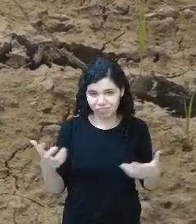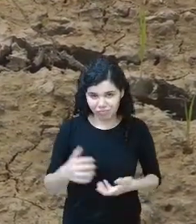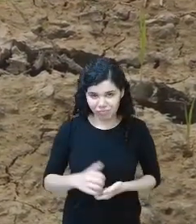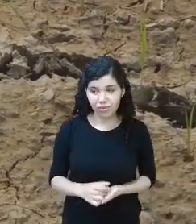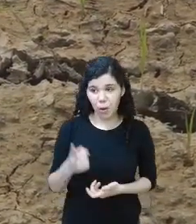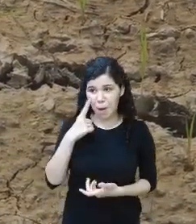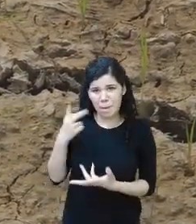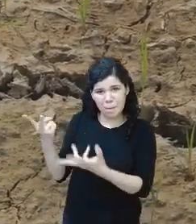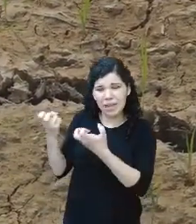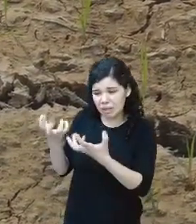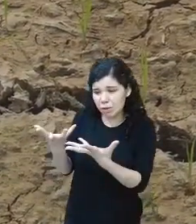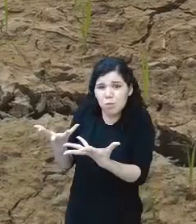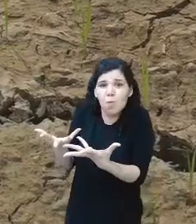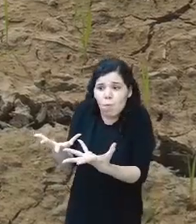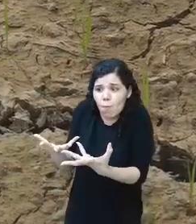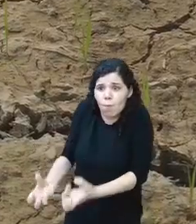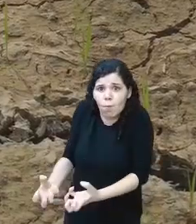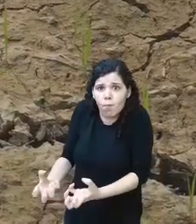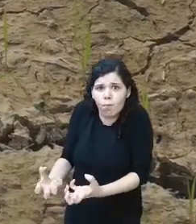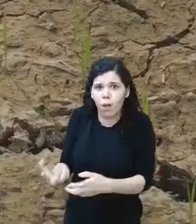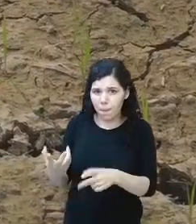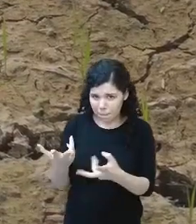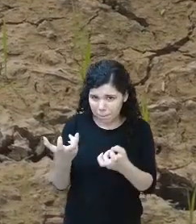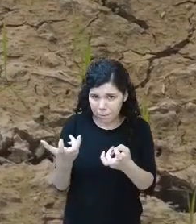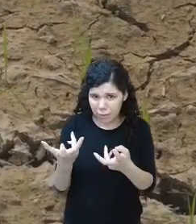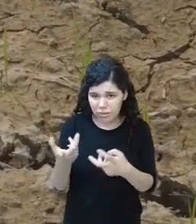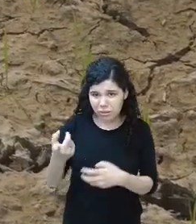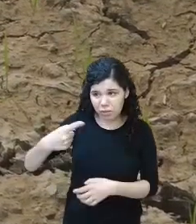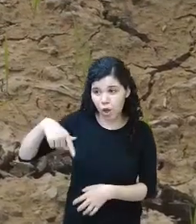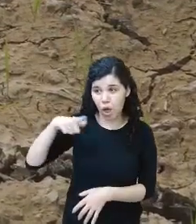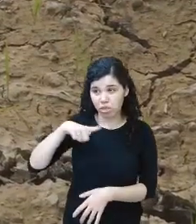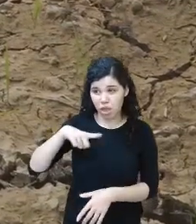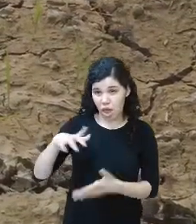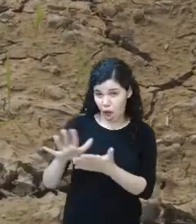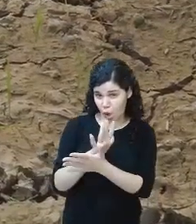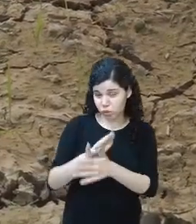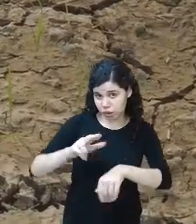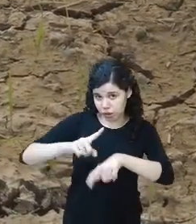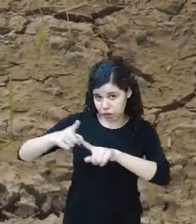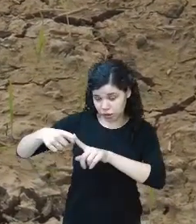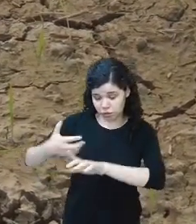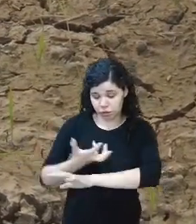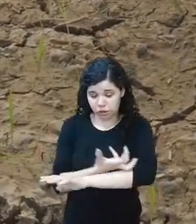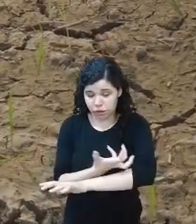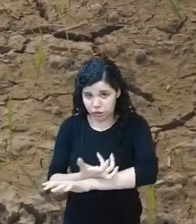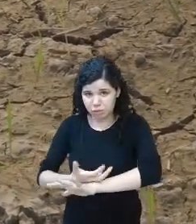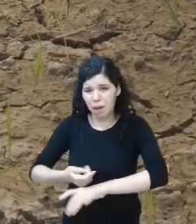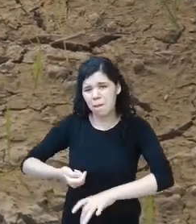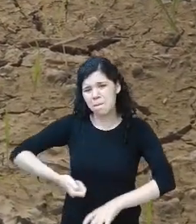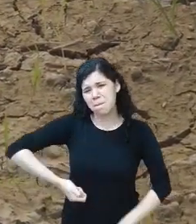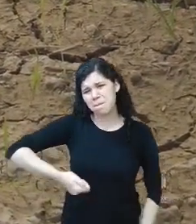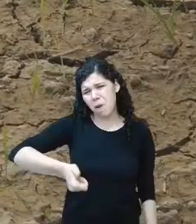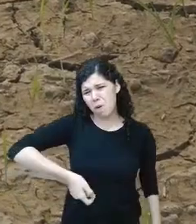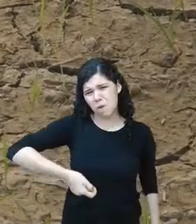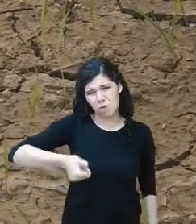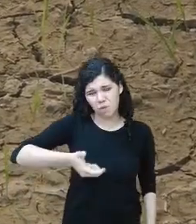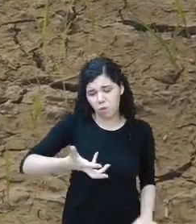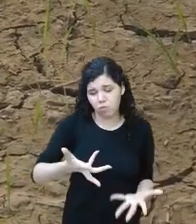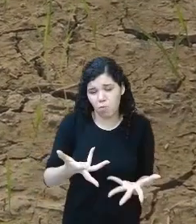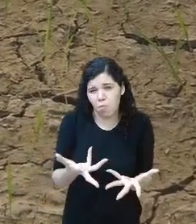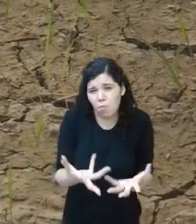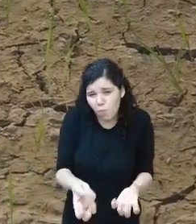como está seco esse solo. A gente consegue perceber algumas vegetações, mas são poucas, né? Ele está muito